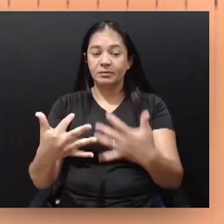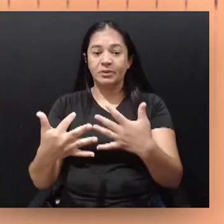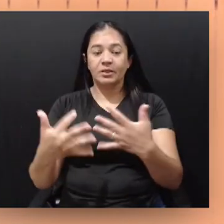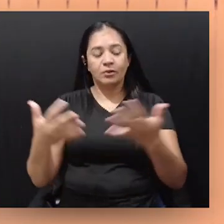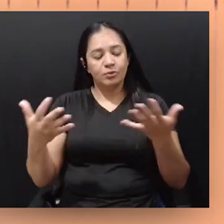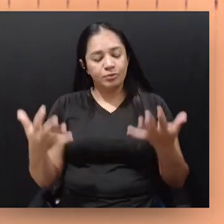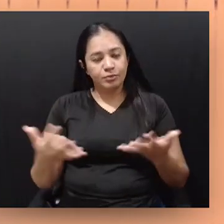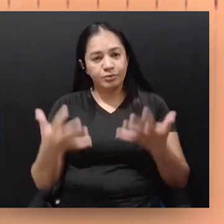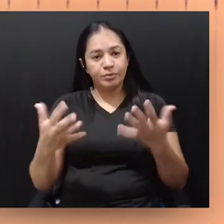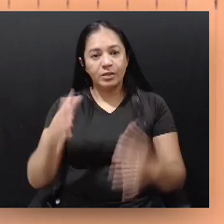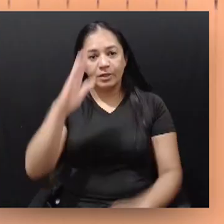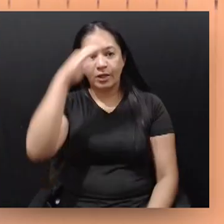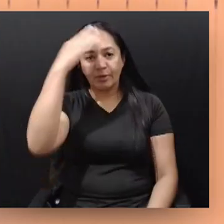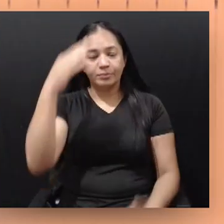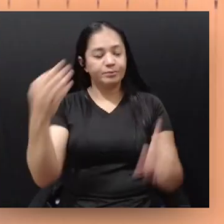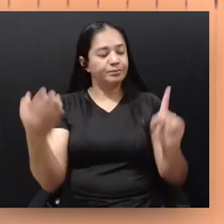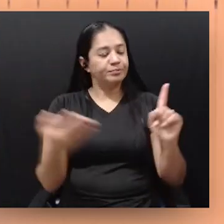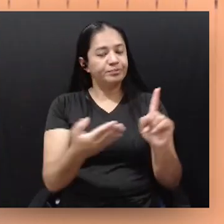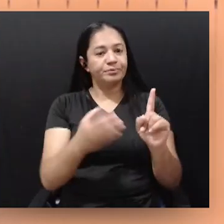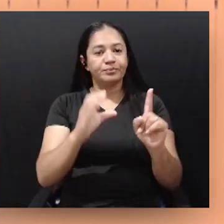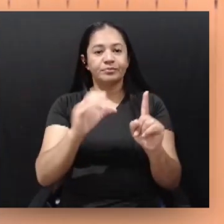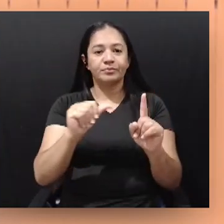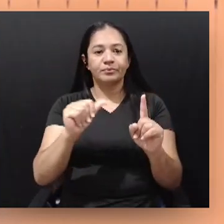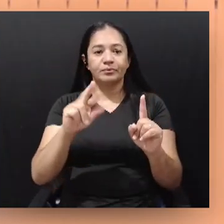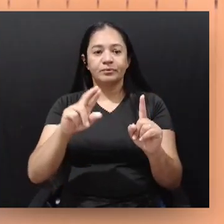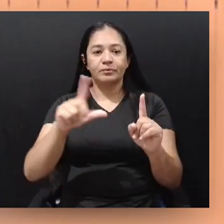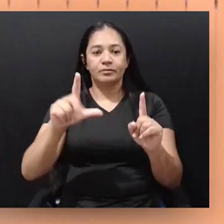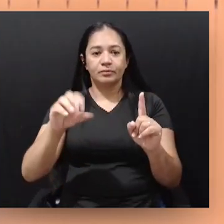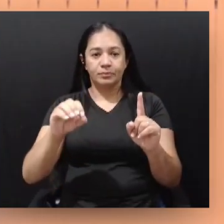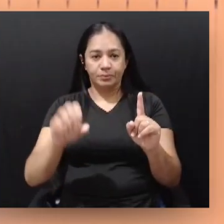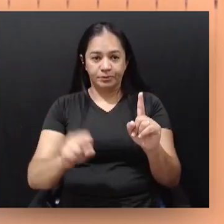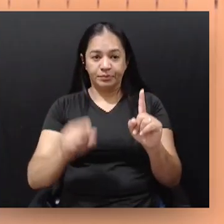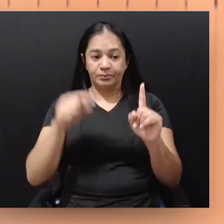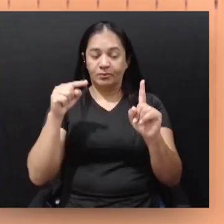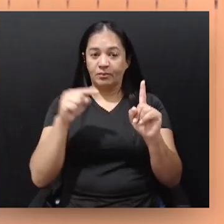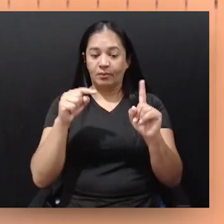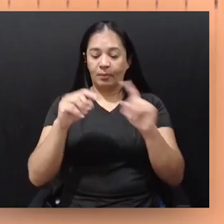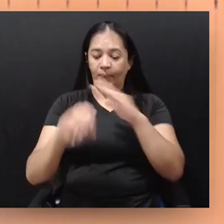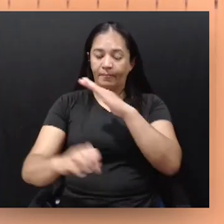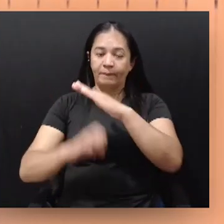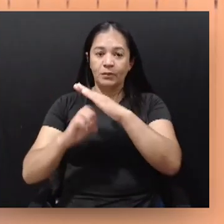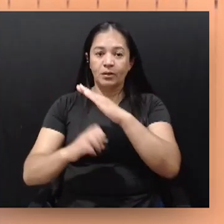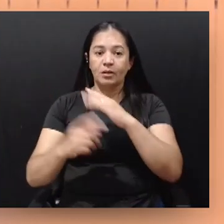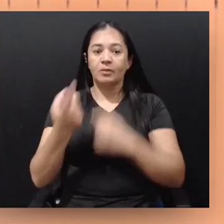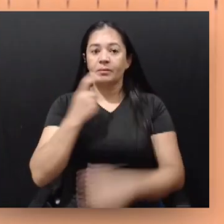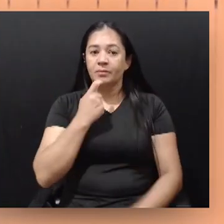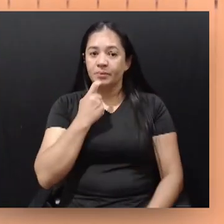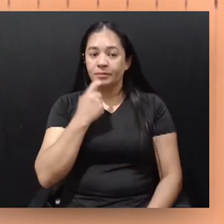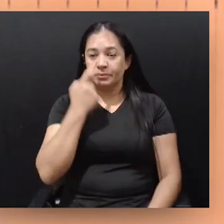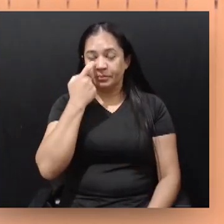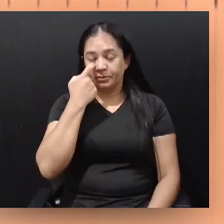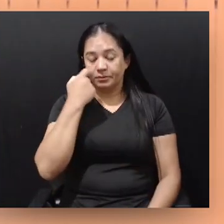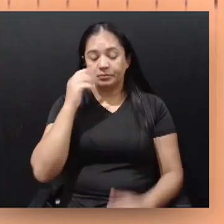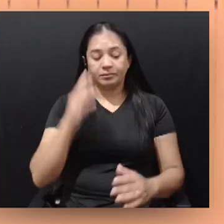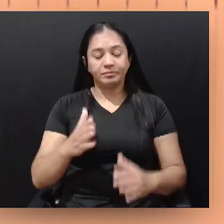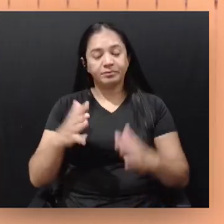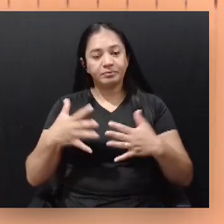senhor Carlos Aparecido de Moura, empresário campineiro, que muito orgulha a nossa